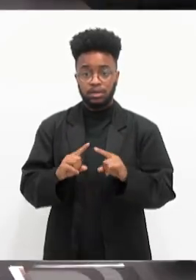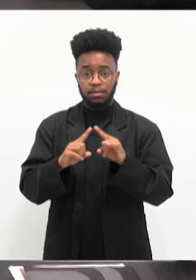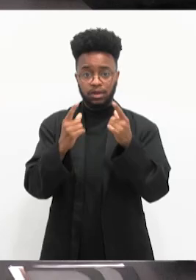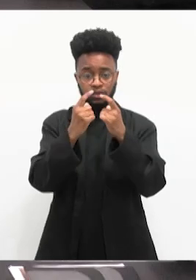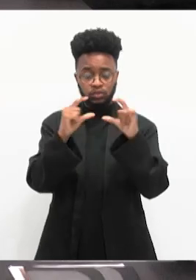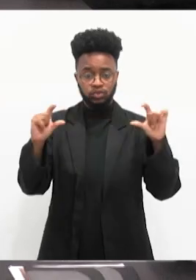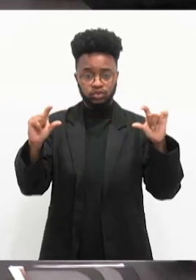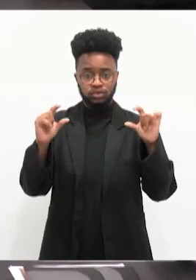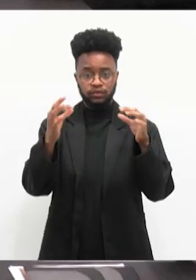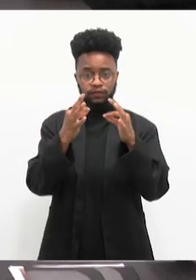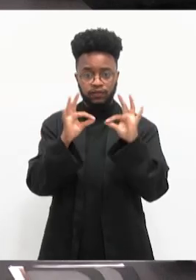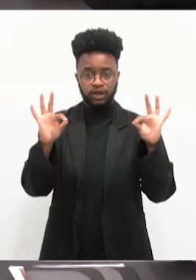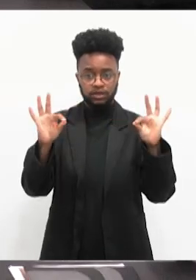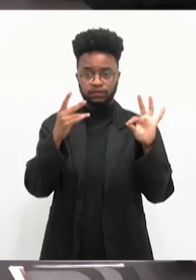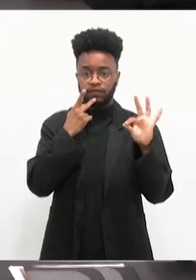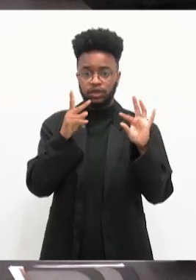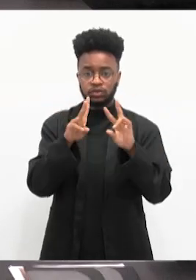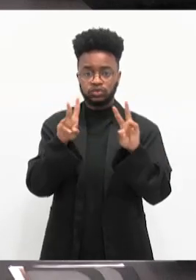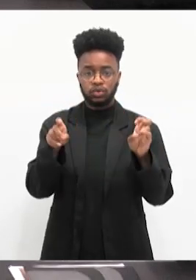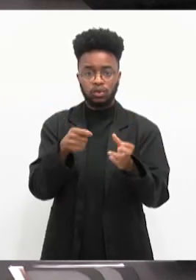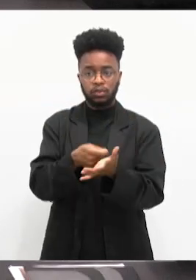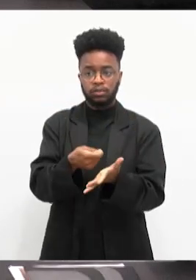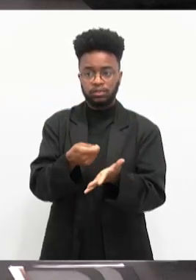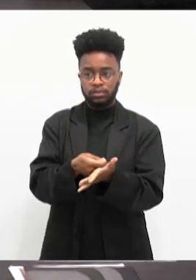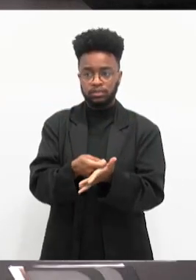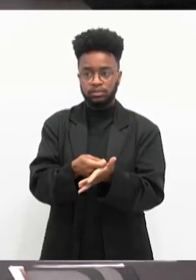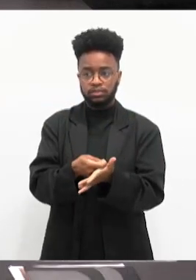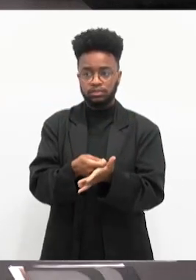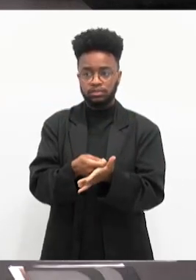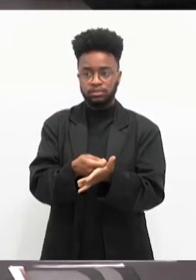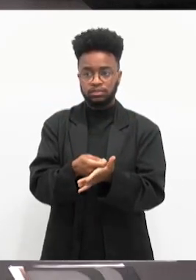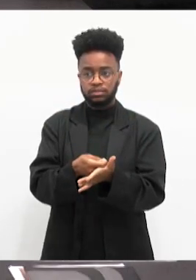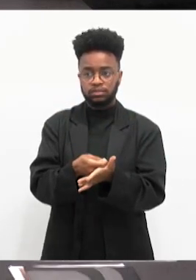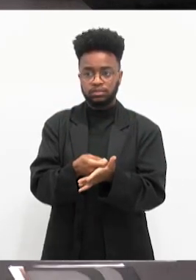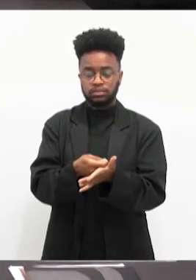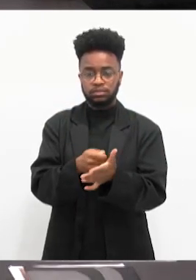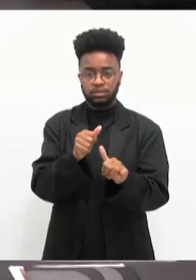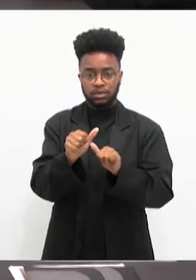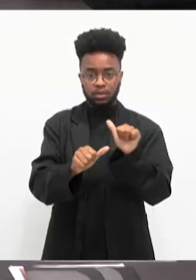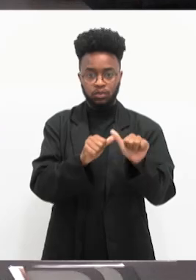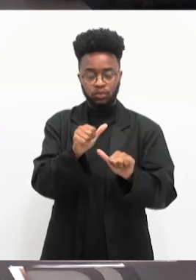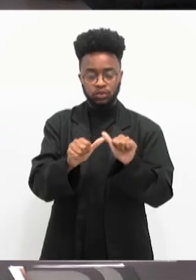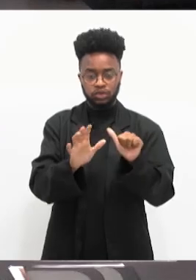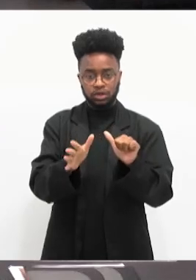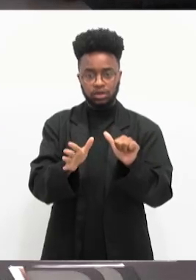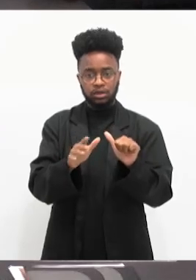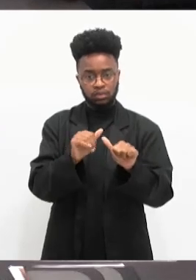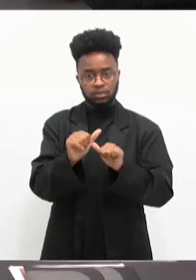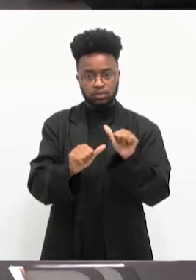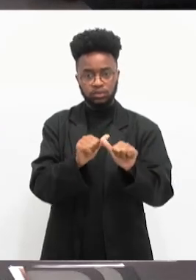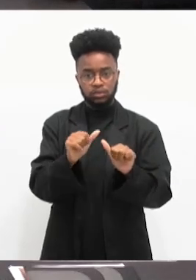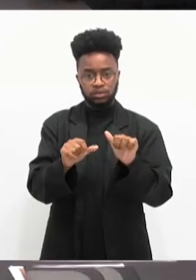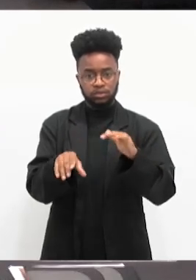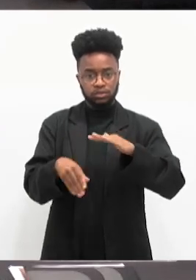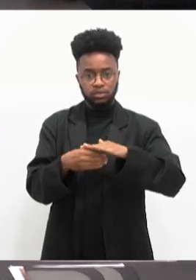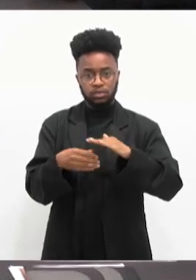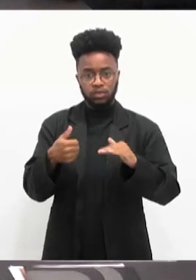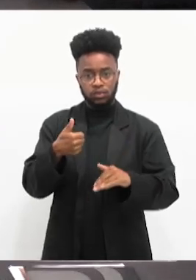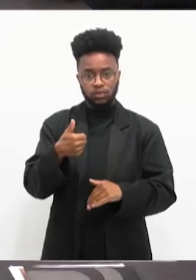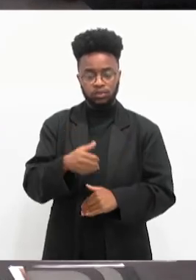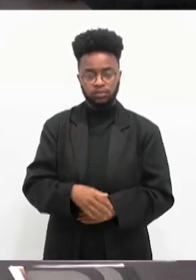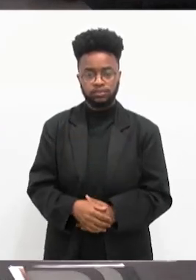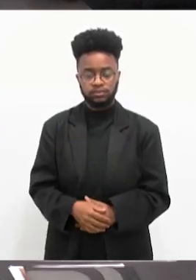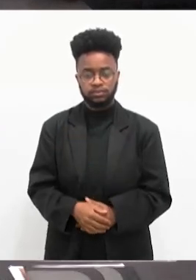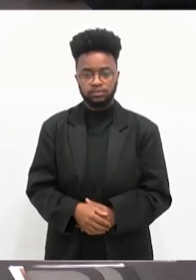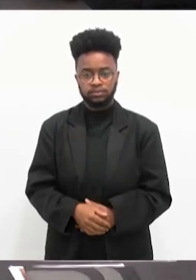escrito, dispõe sobre a obrigatoriedade... Está alterado. Emenda? Está alterado na emenda número 1.